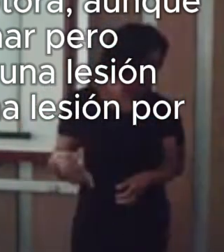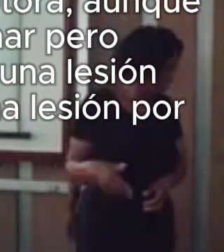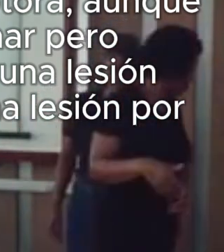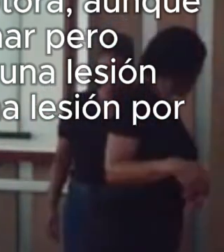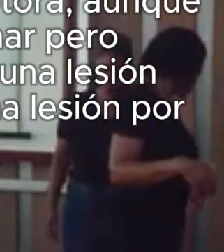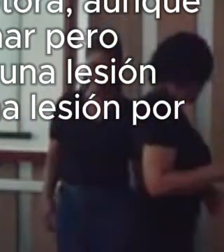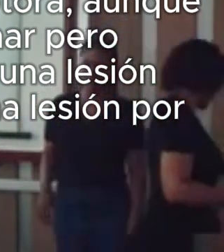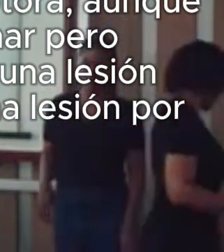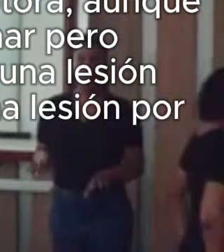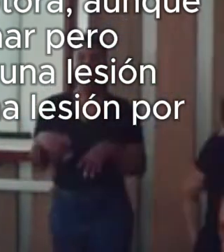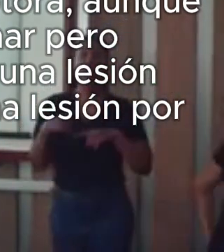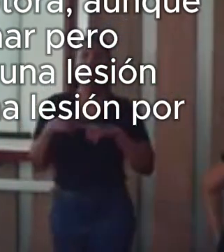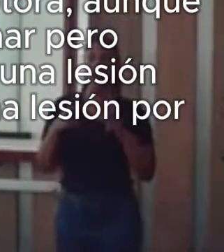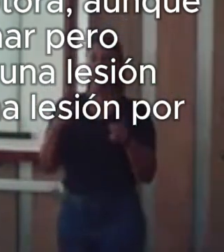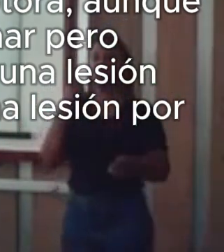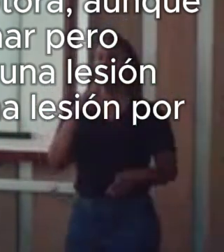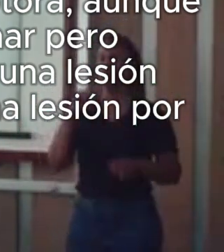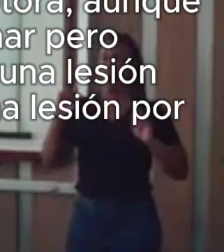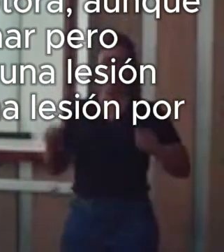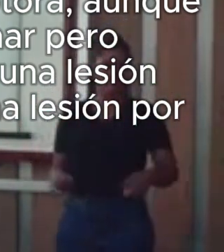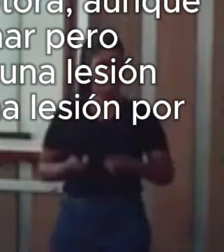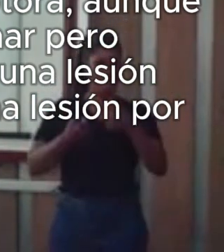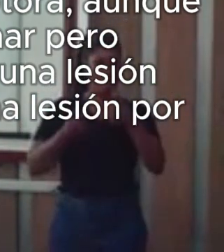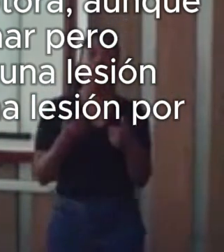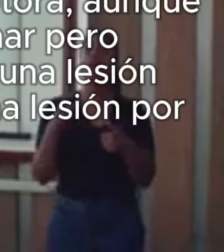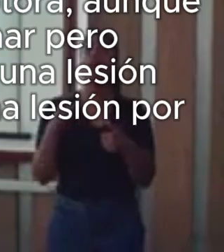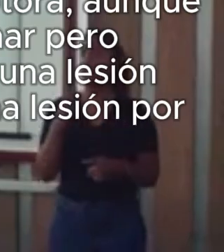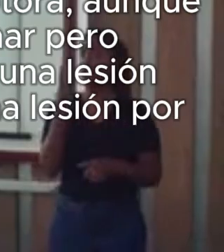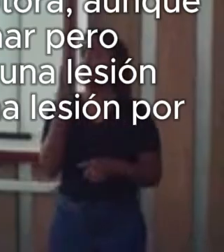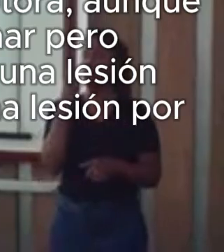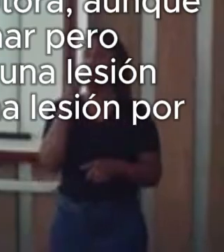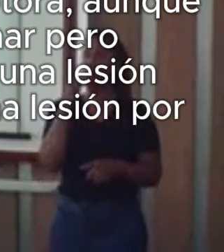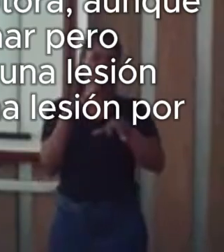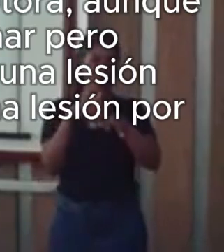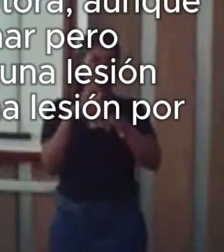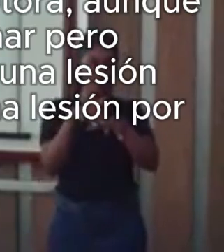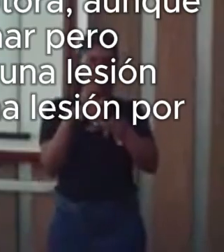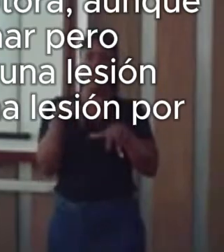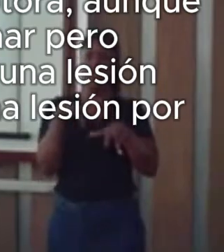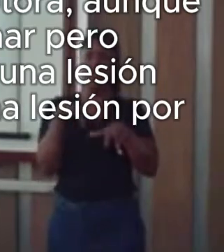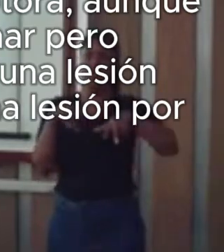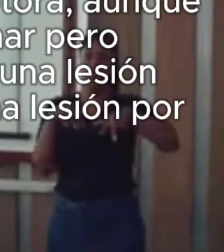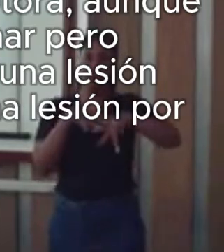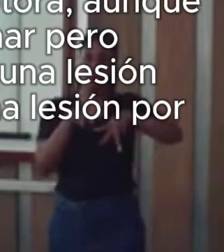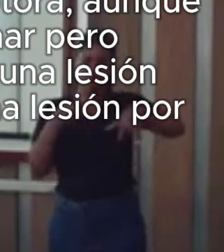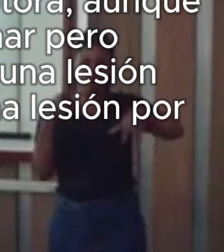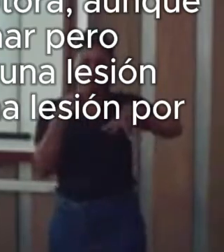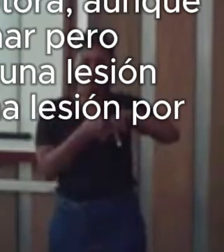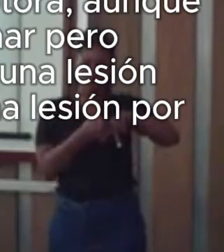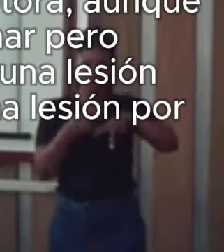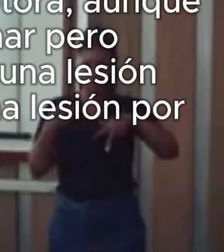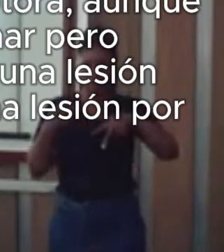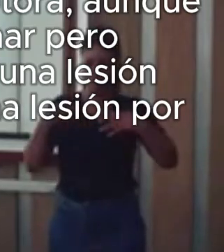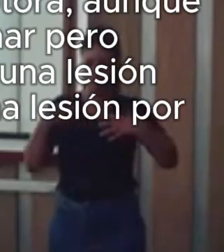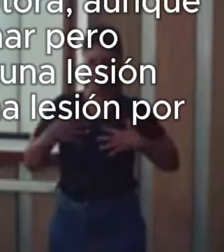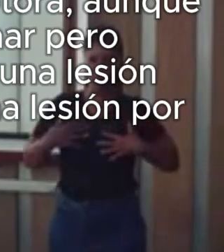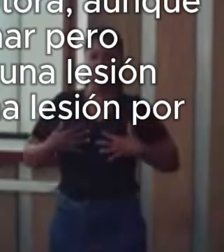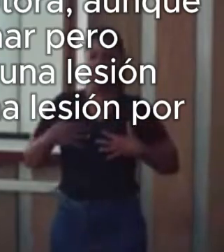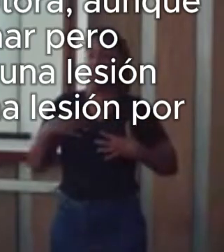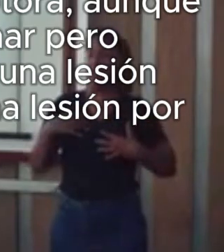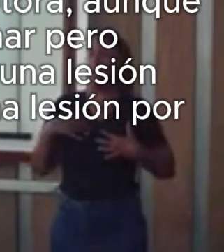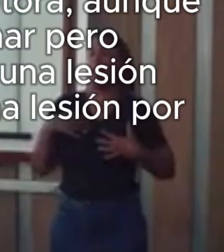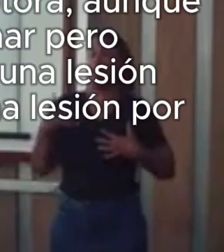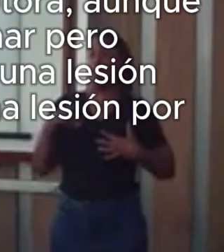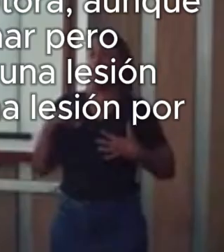gente teve recuperação. Então, teve o caso de uma paciente que tinha uma lesão torácica bem alta, que consegue ficar em pé.